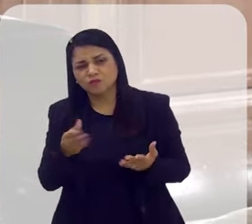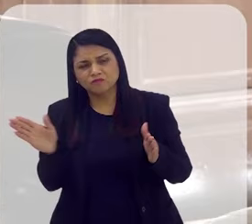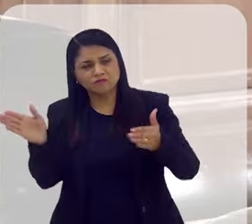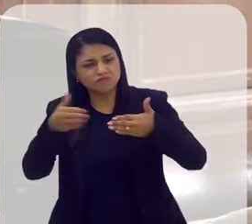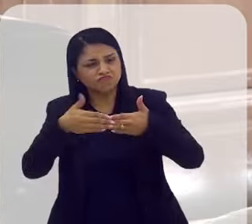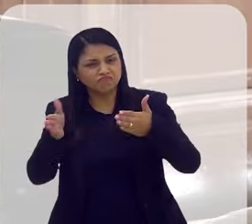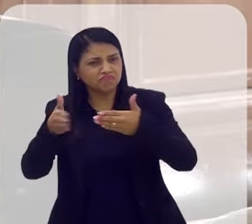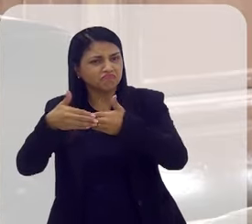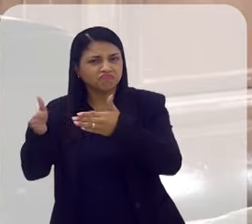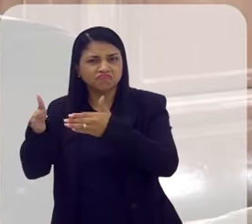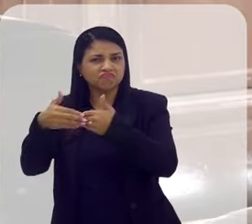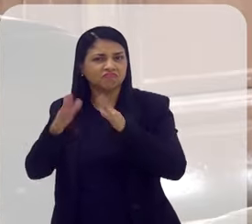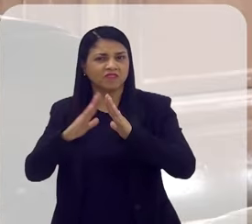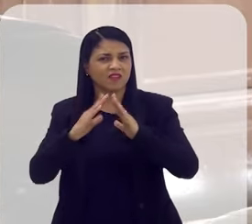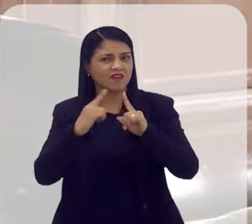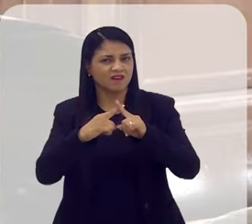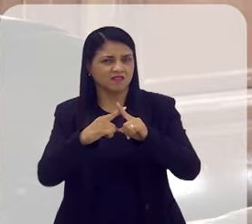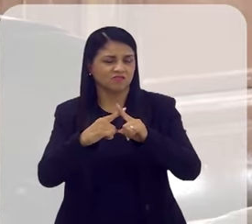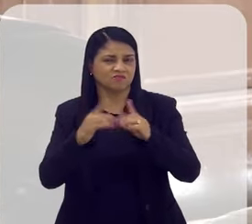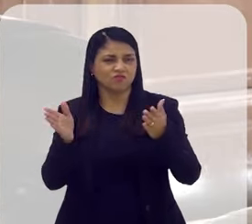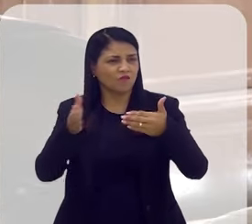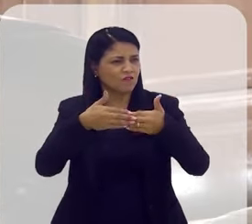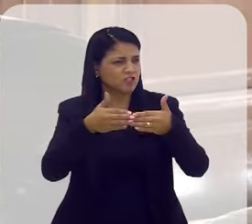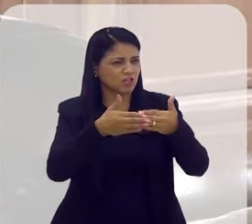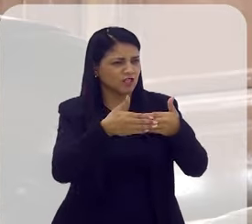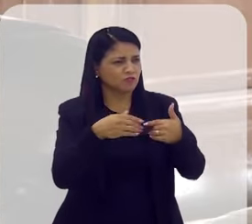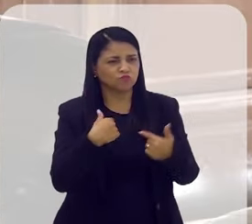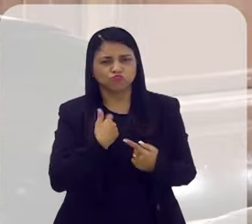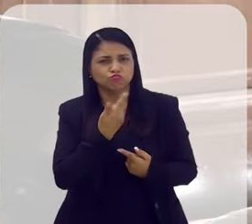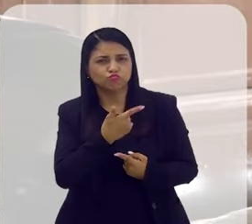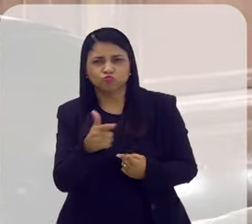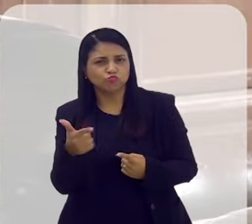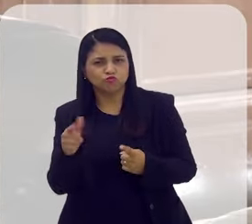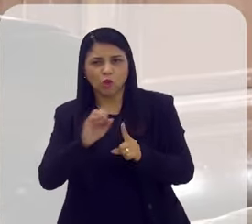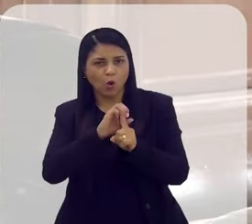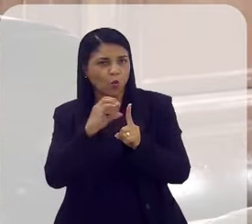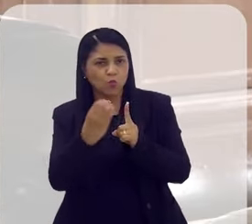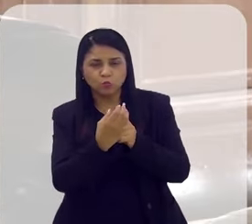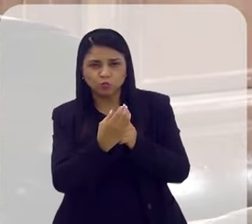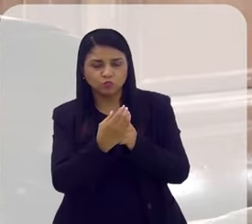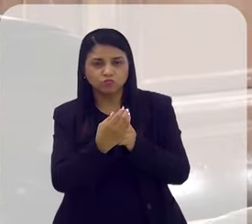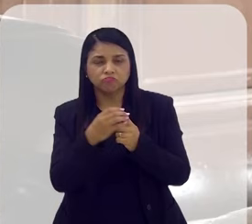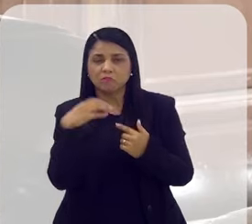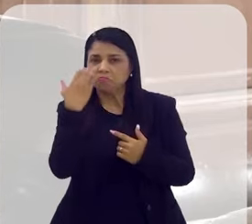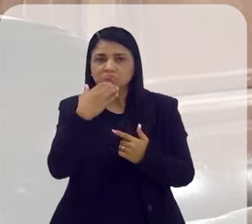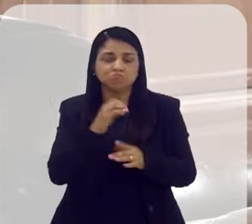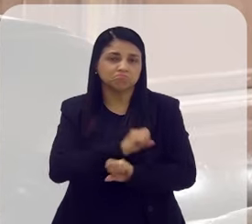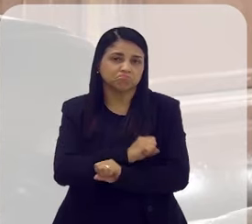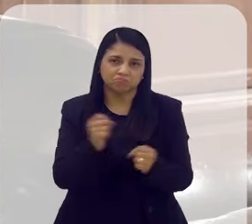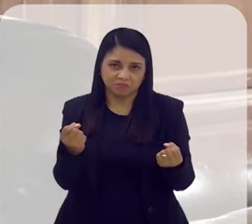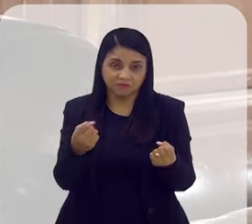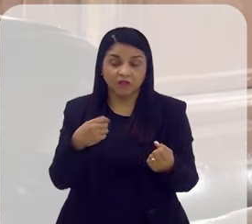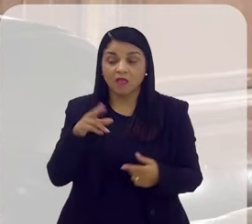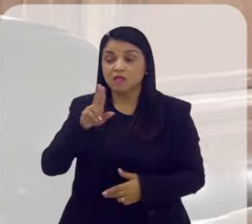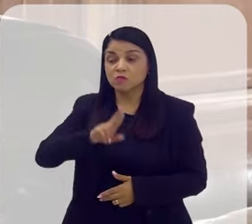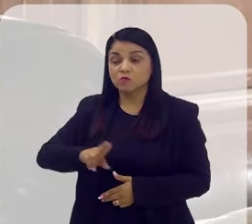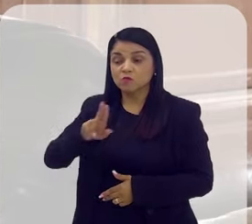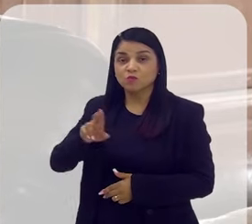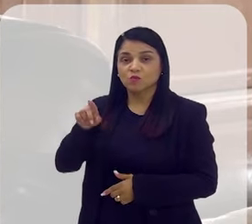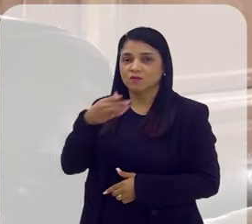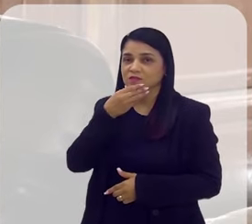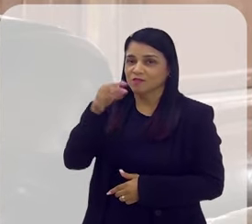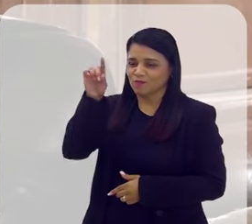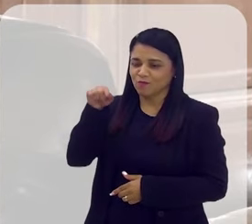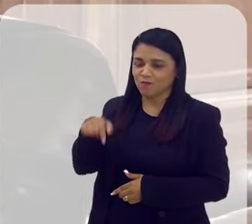falei, mas como, filho? Está tudo fechado, as igrejas estavam todas fechadas. Não tinha culto, não conseguia cantar. E foi daí que o